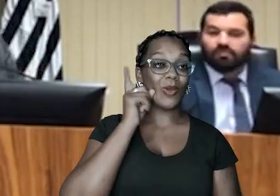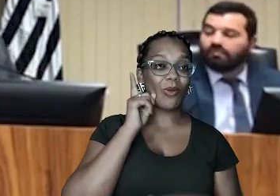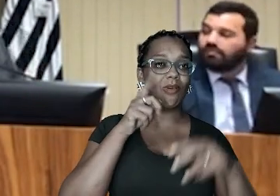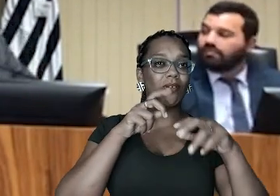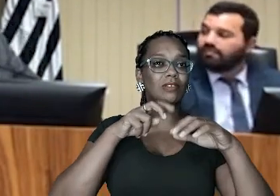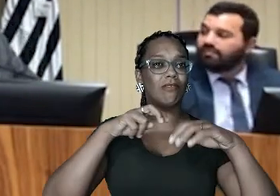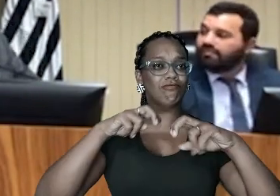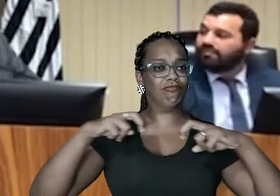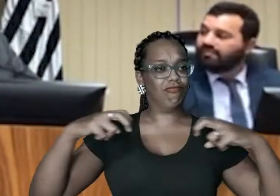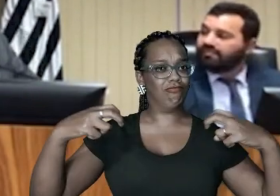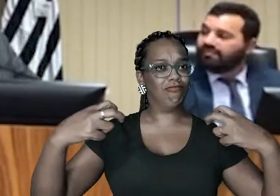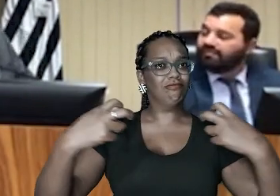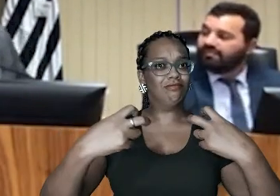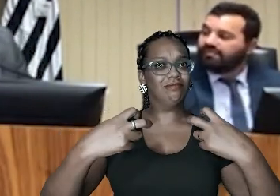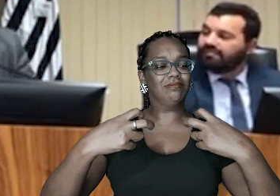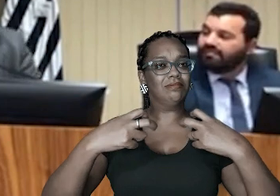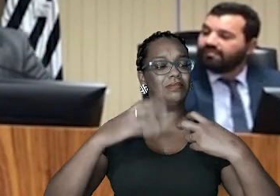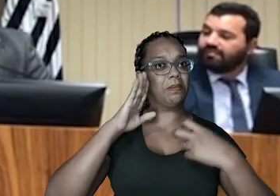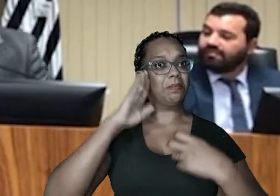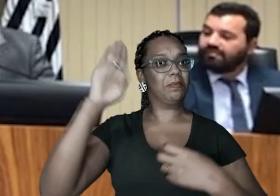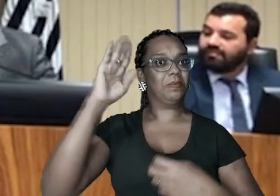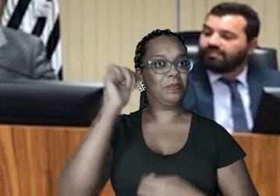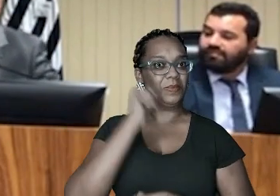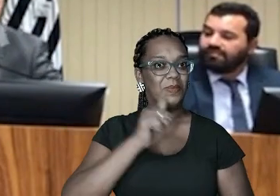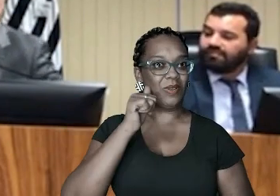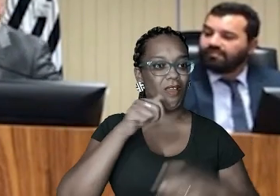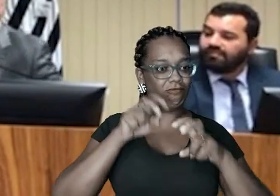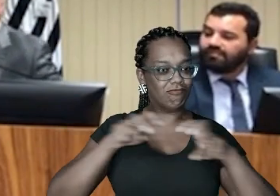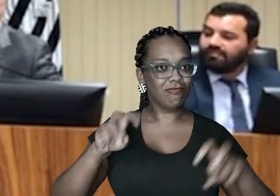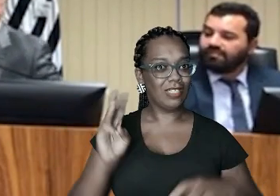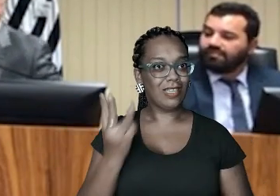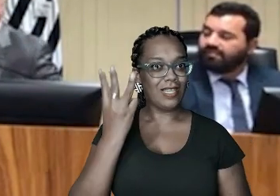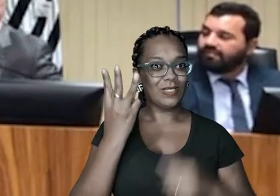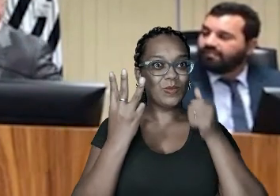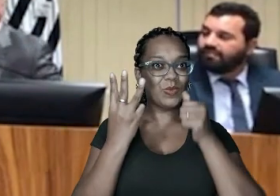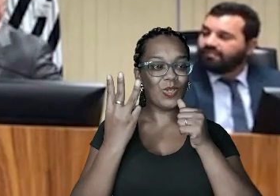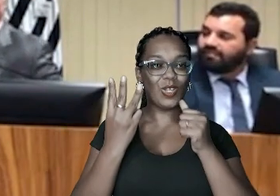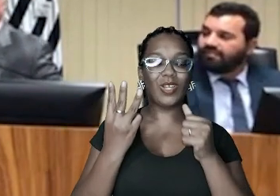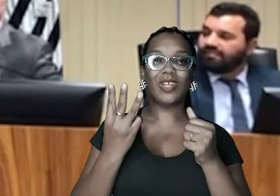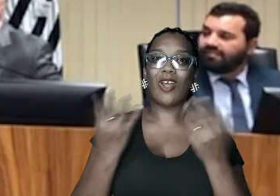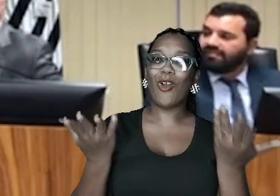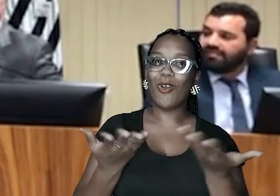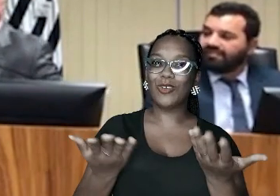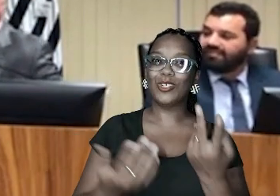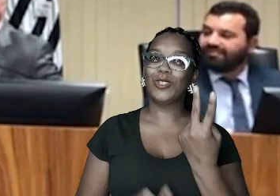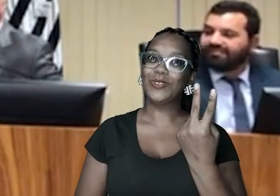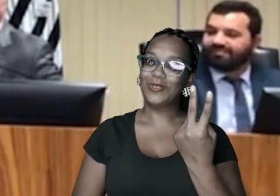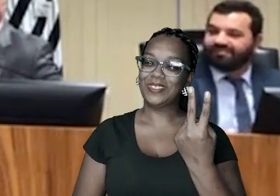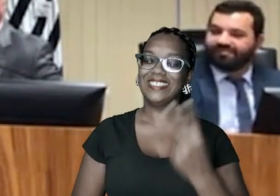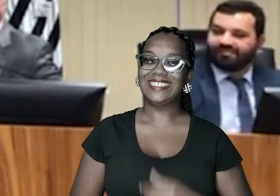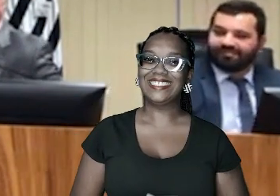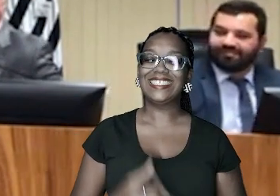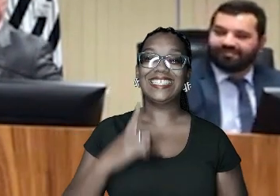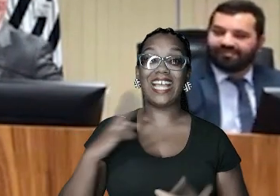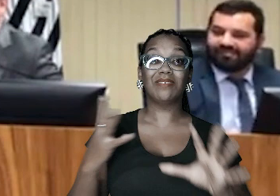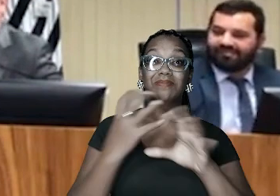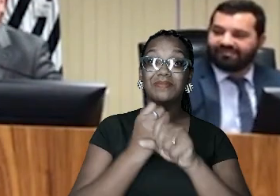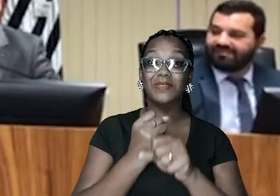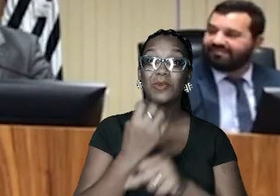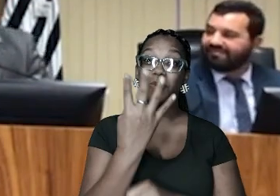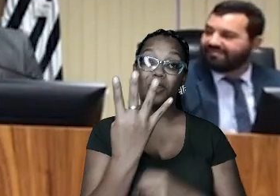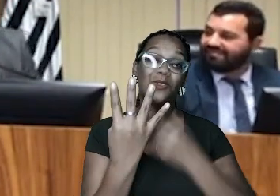nós comentavamos que a mesa era era predominantemente feminina via três mulheres